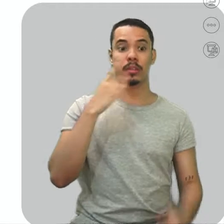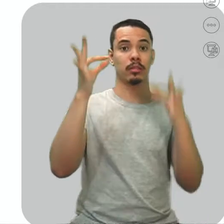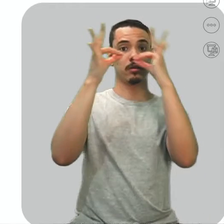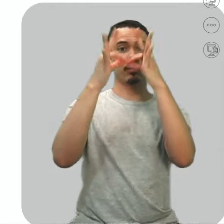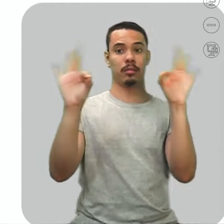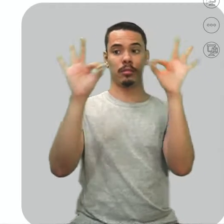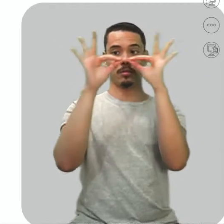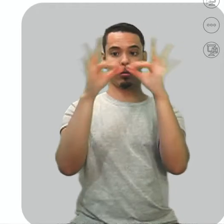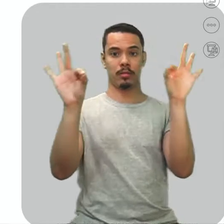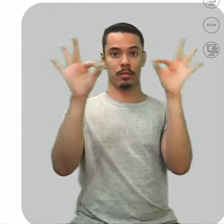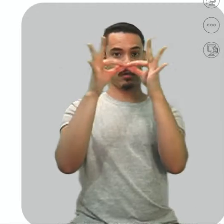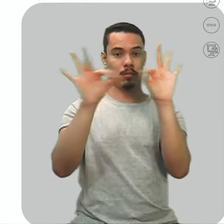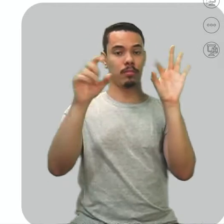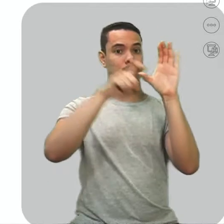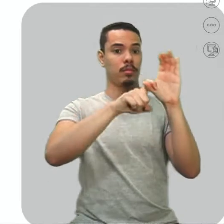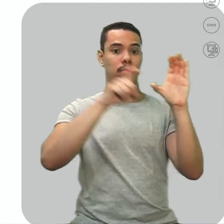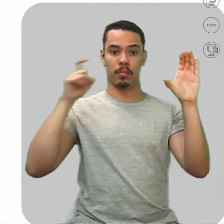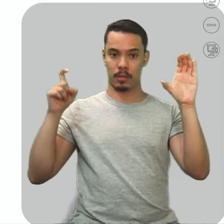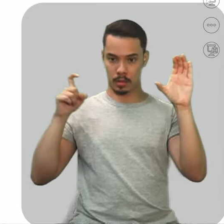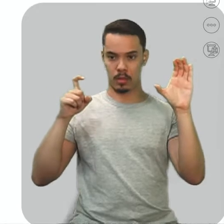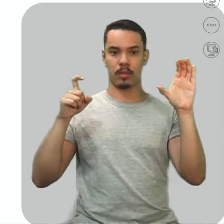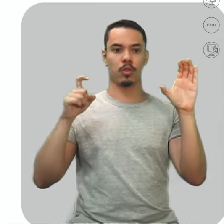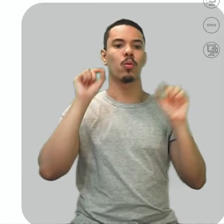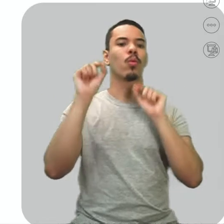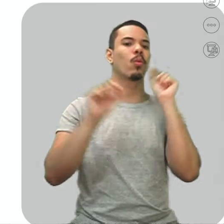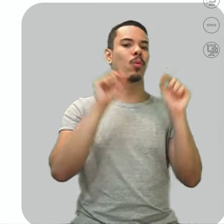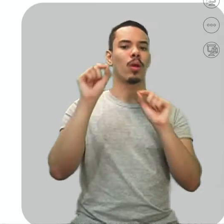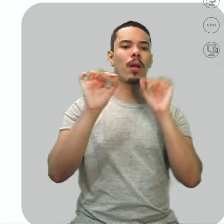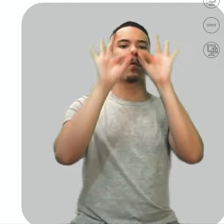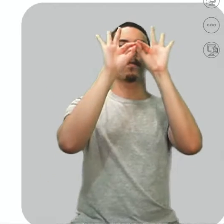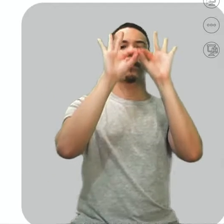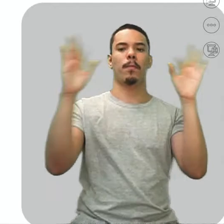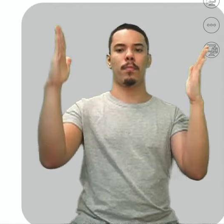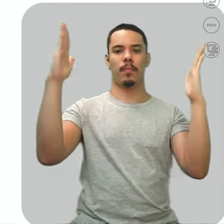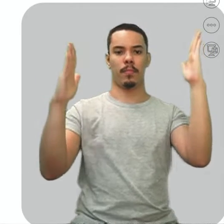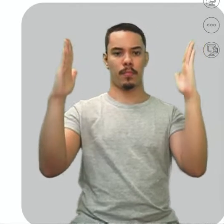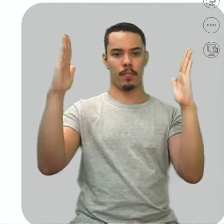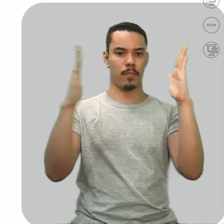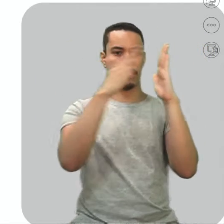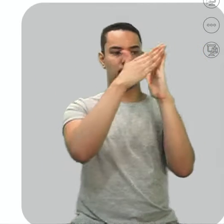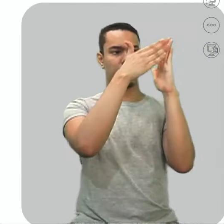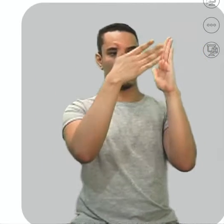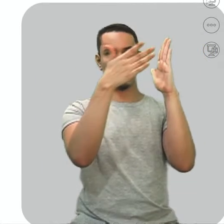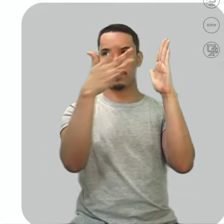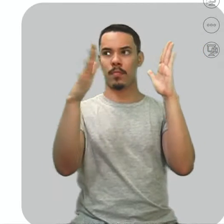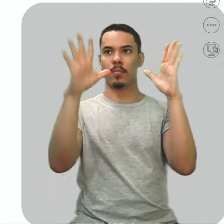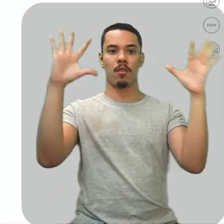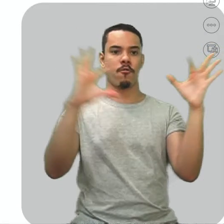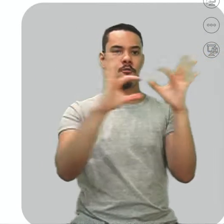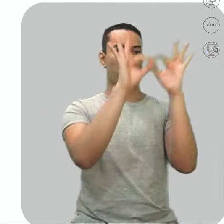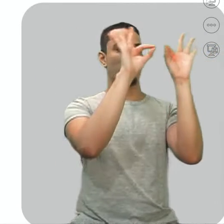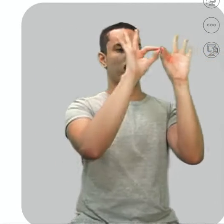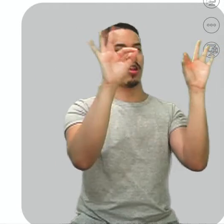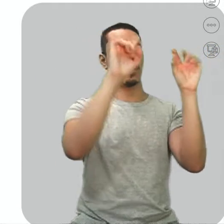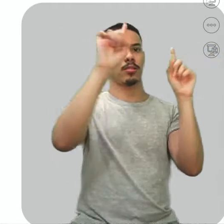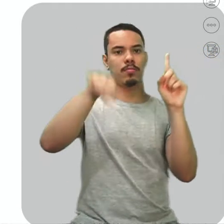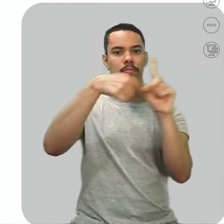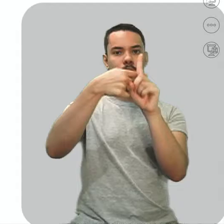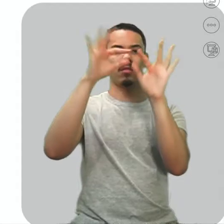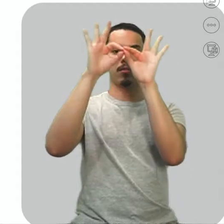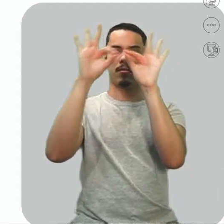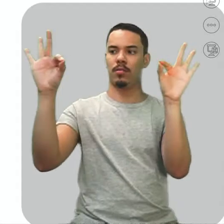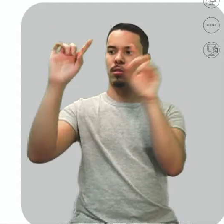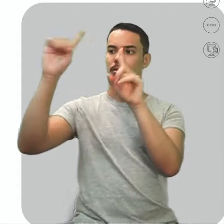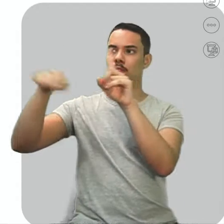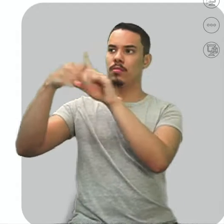simpaticamente dependente quem o período composto por coordenação orações independente